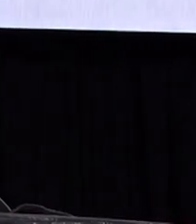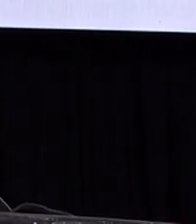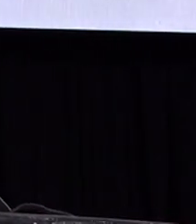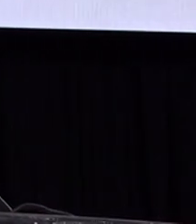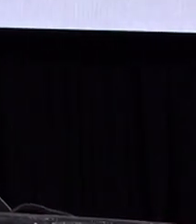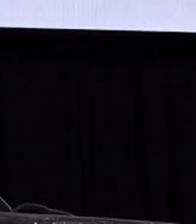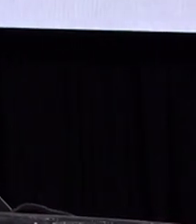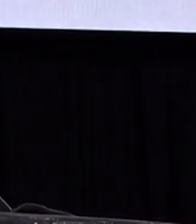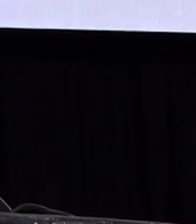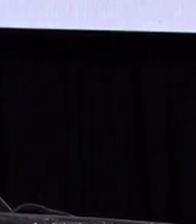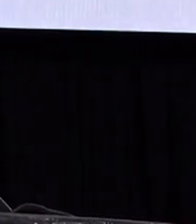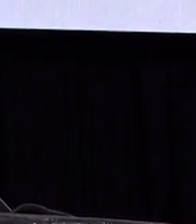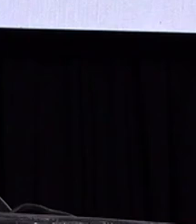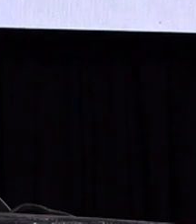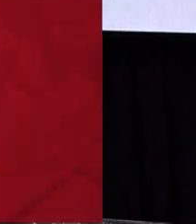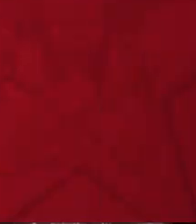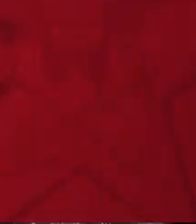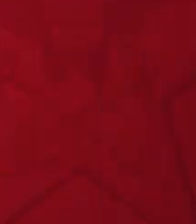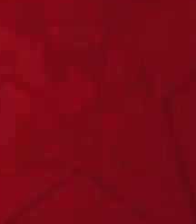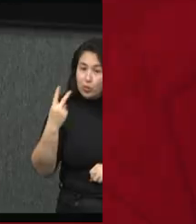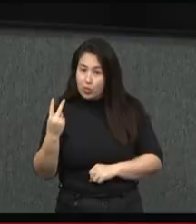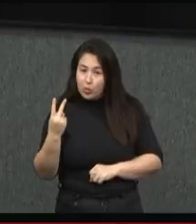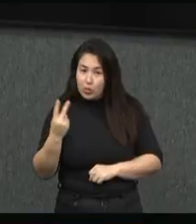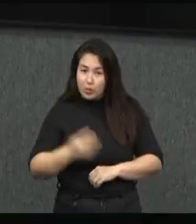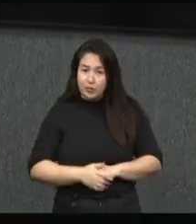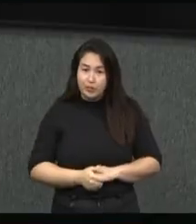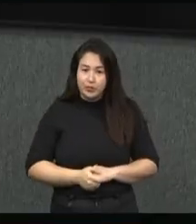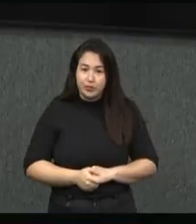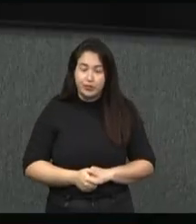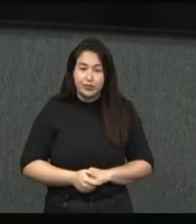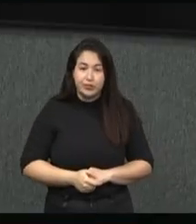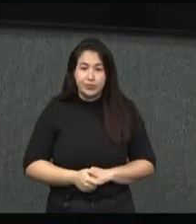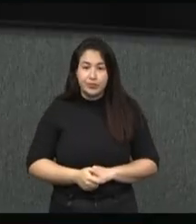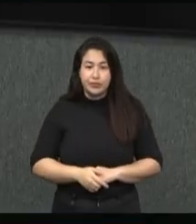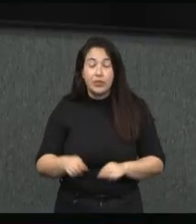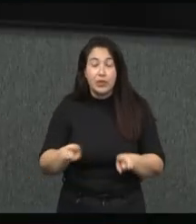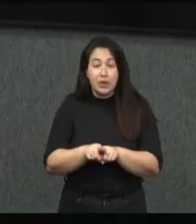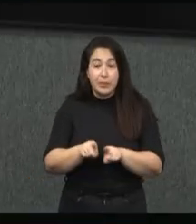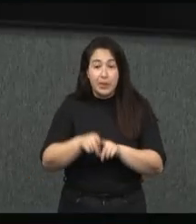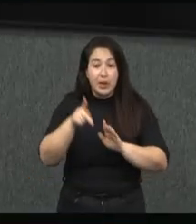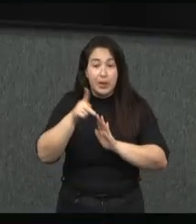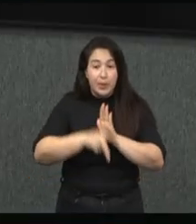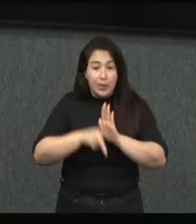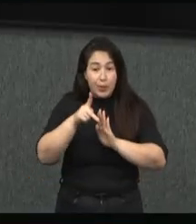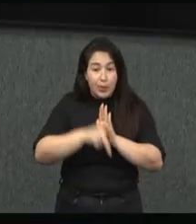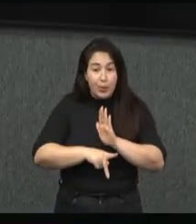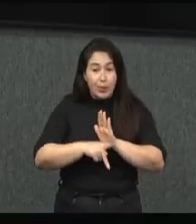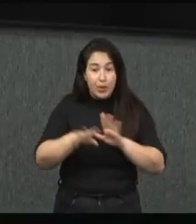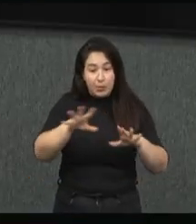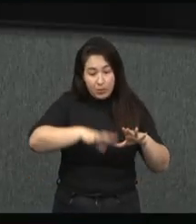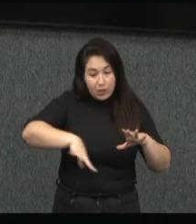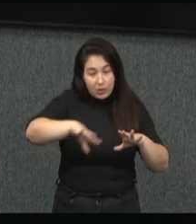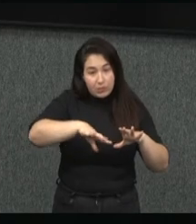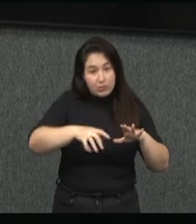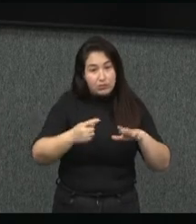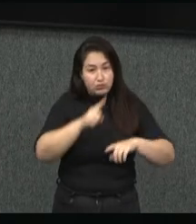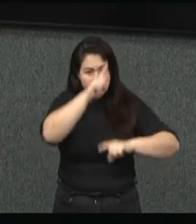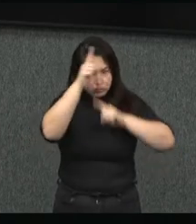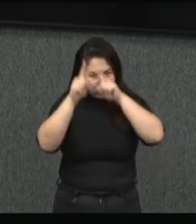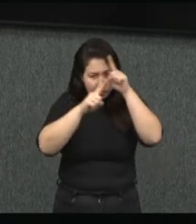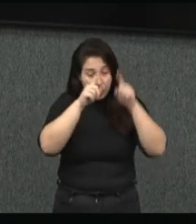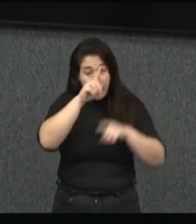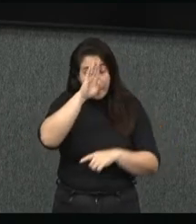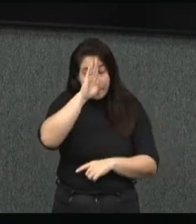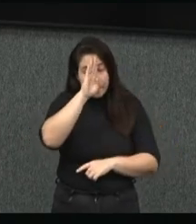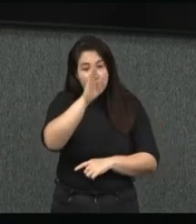inovação e a tecnologia da instituição. Temos também um programa bem pungente aí na área de inovação, sendo que os principais deles